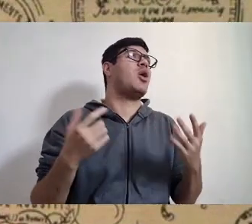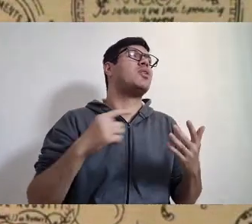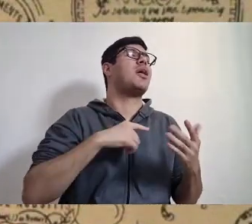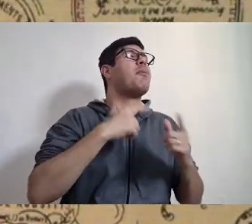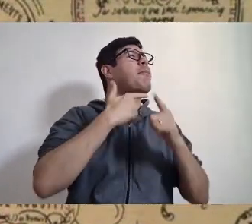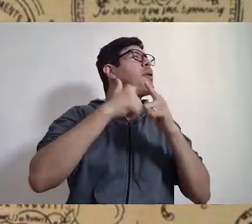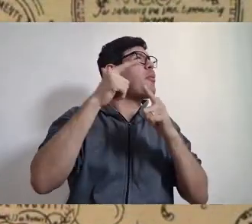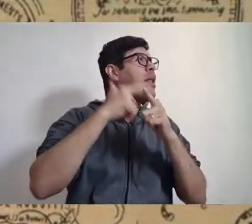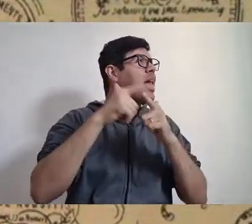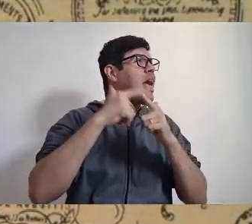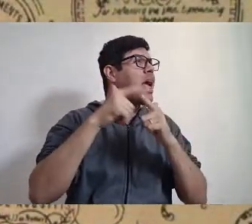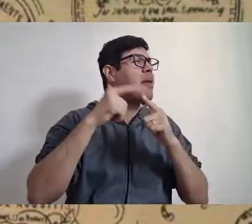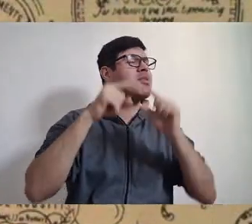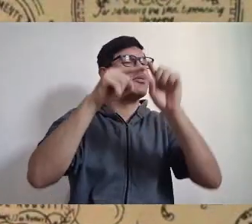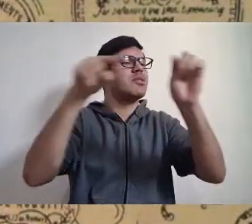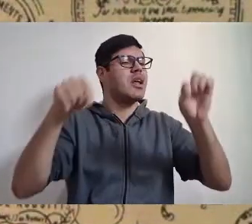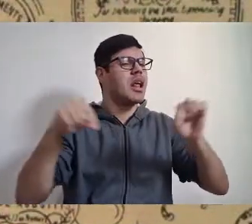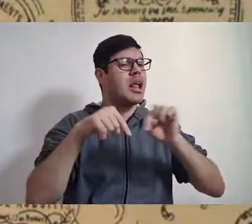Nos gabinetes,